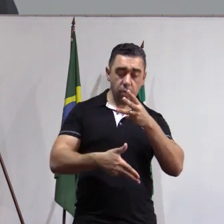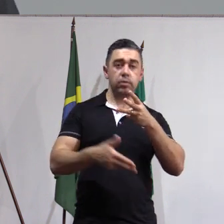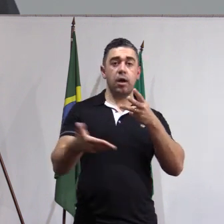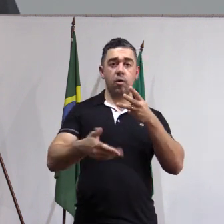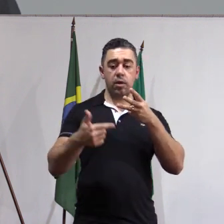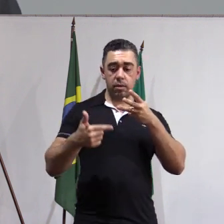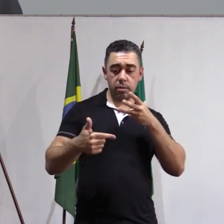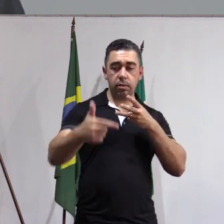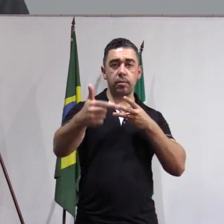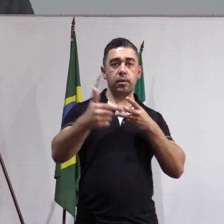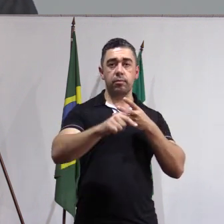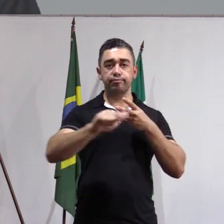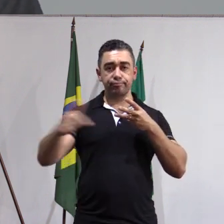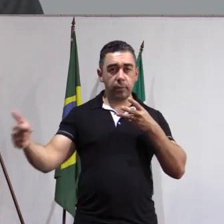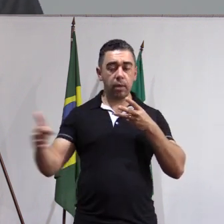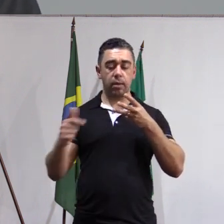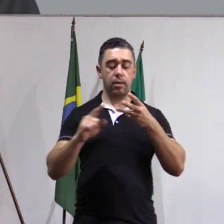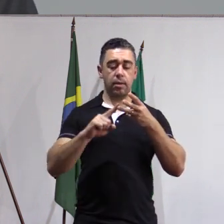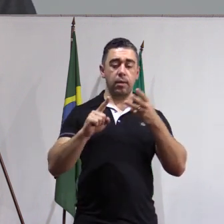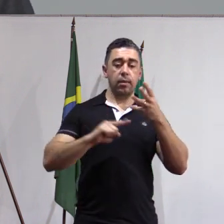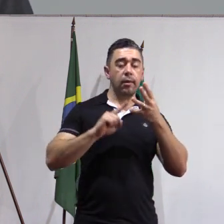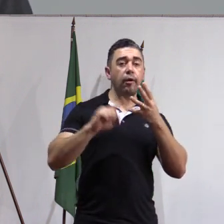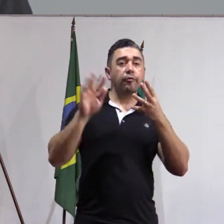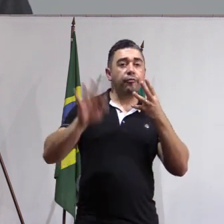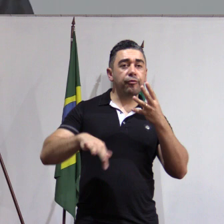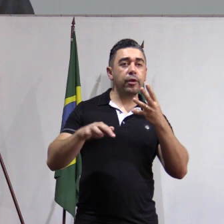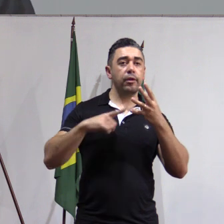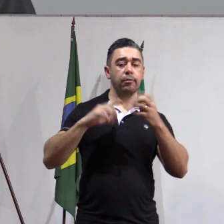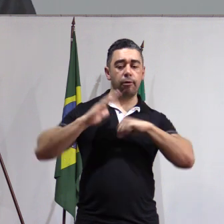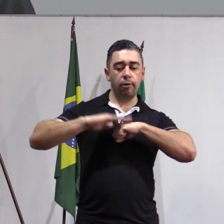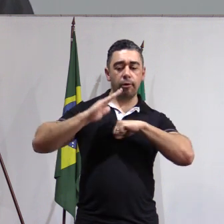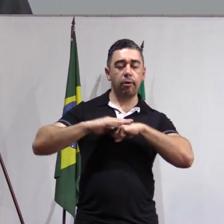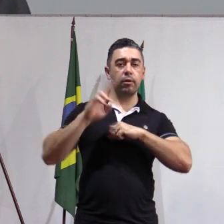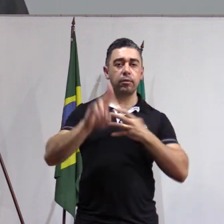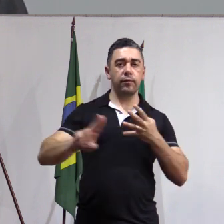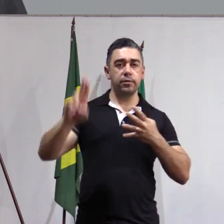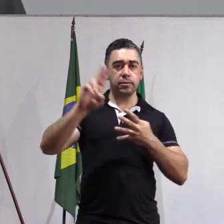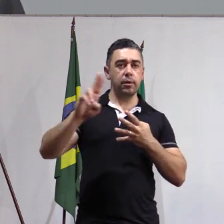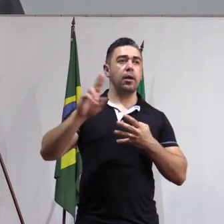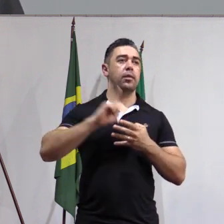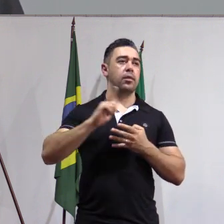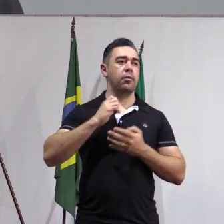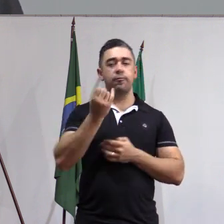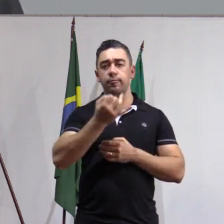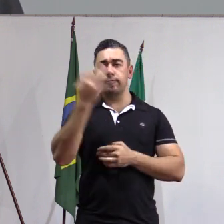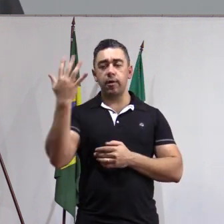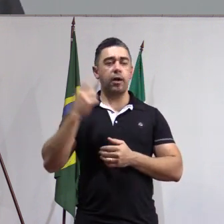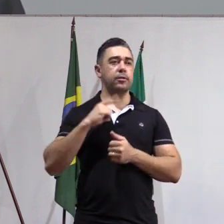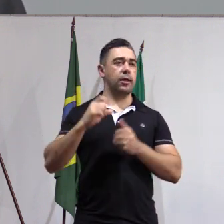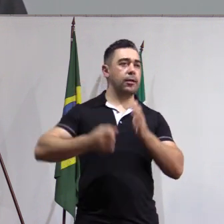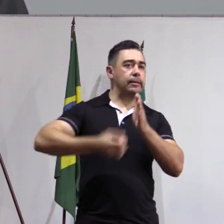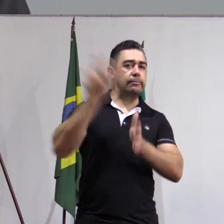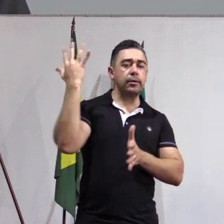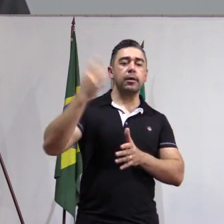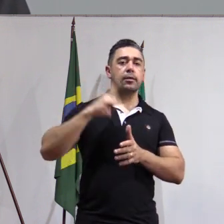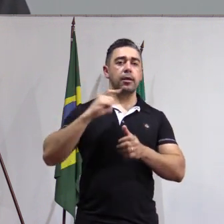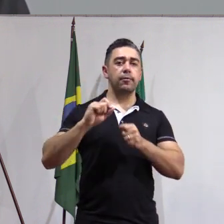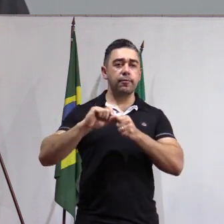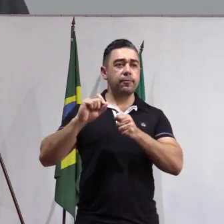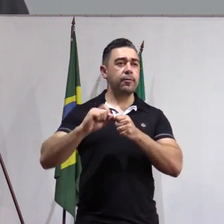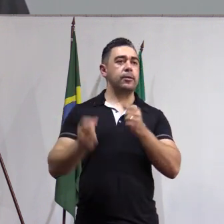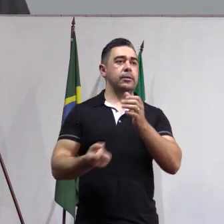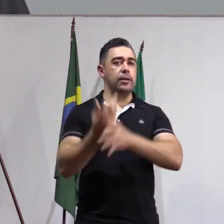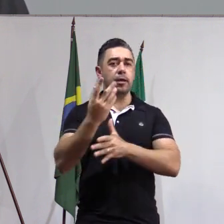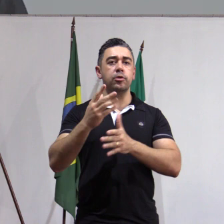dessa semana, para o fim da autonomia universitária, para os diversos dispositivos criados para tirar das mãos